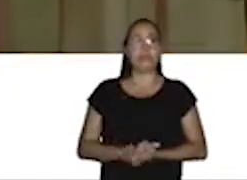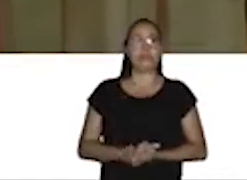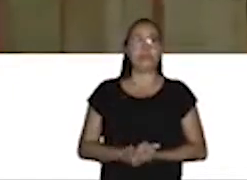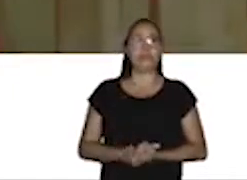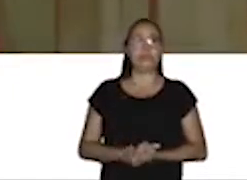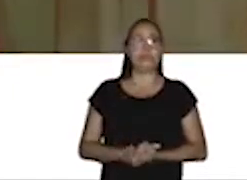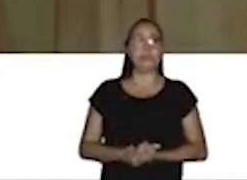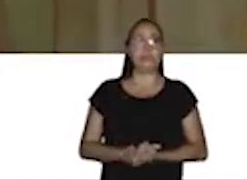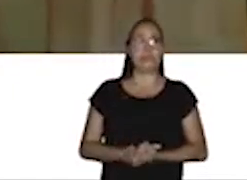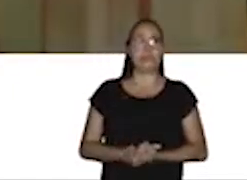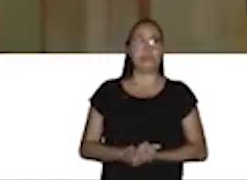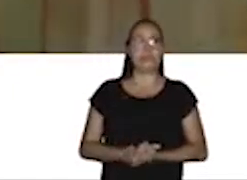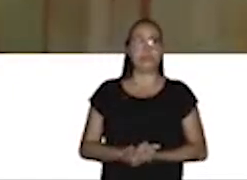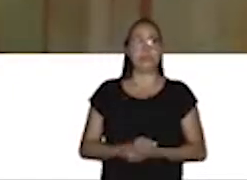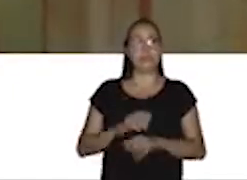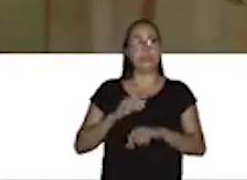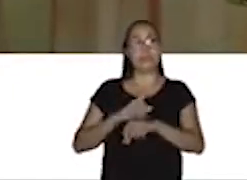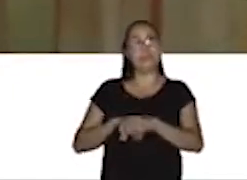No tempo,